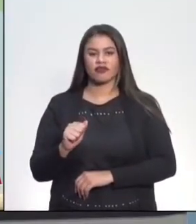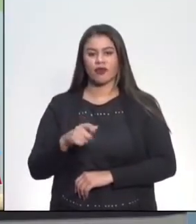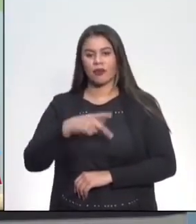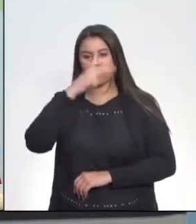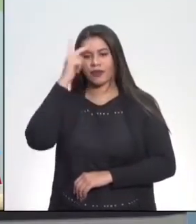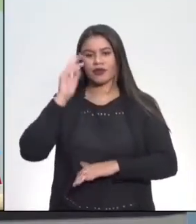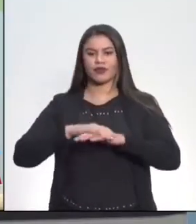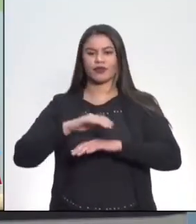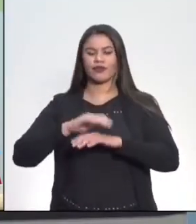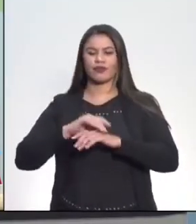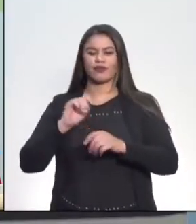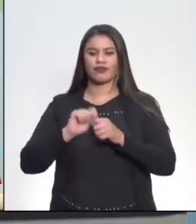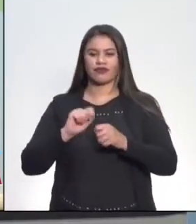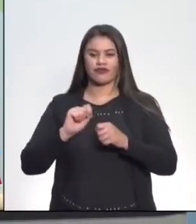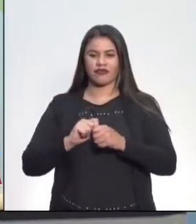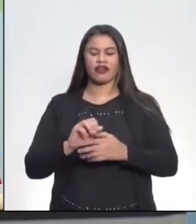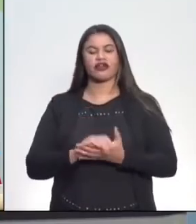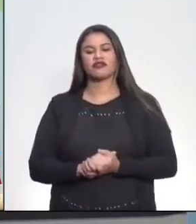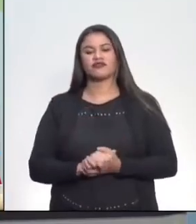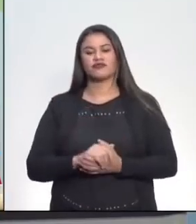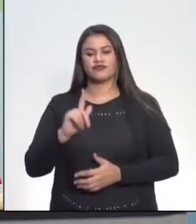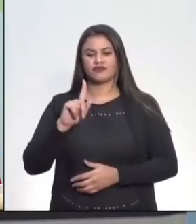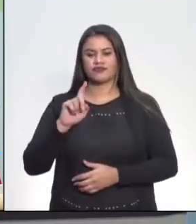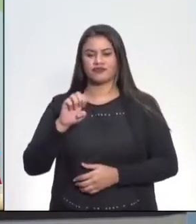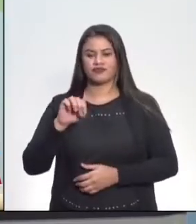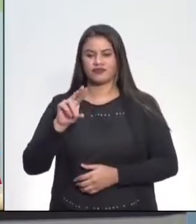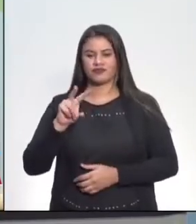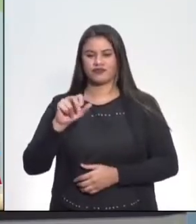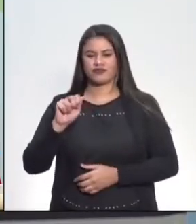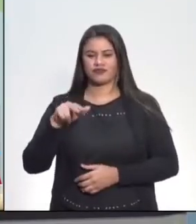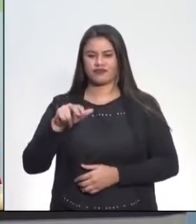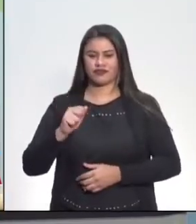que fazem. A Giovana disse